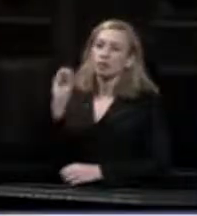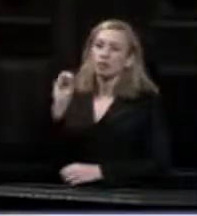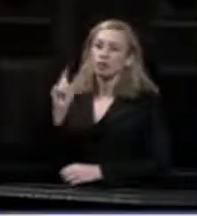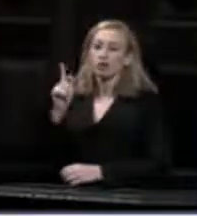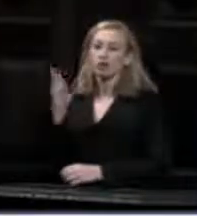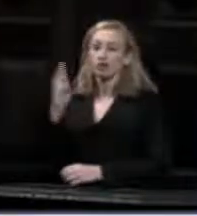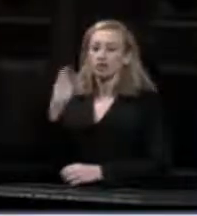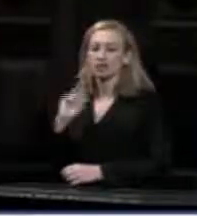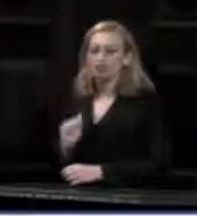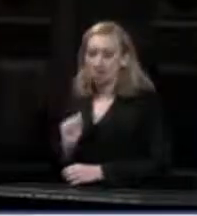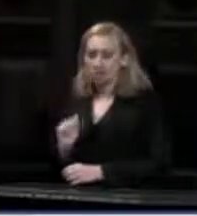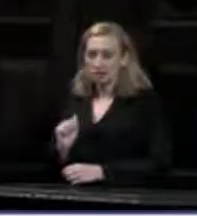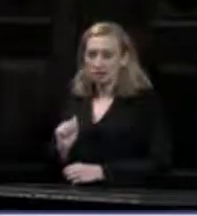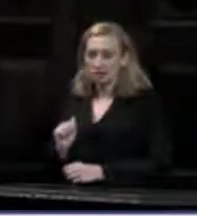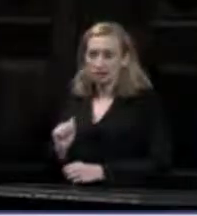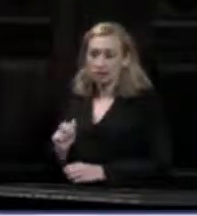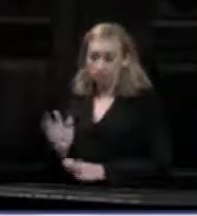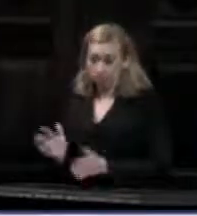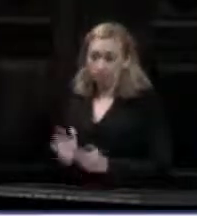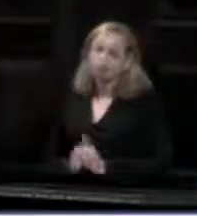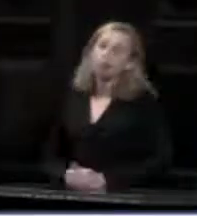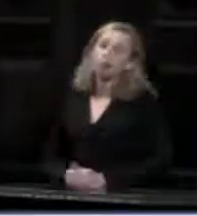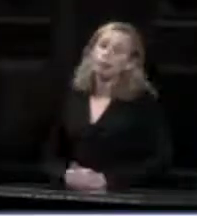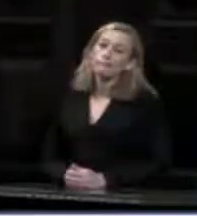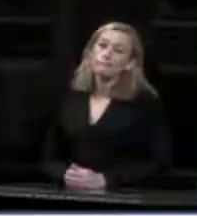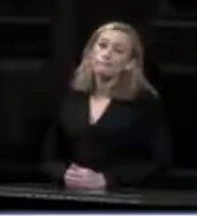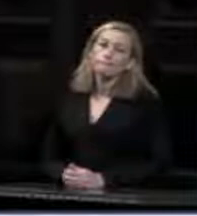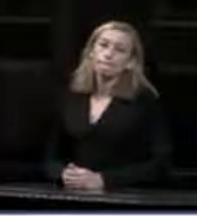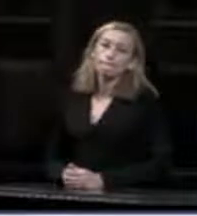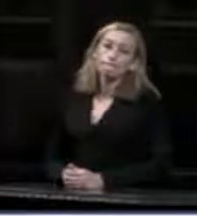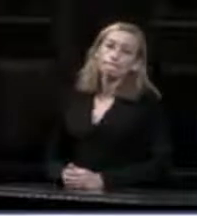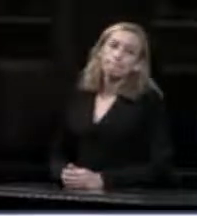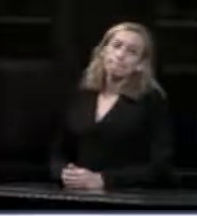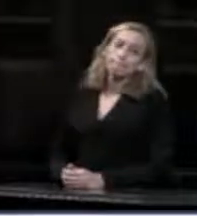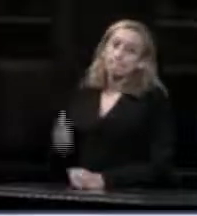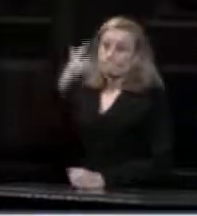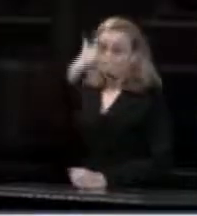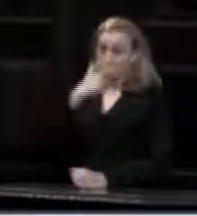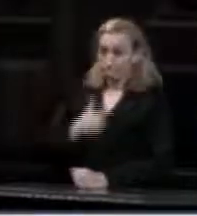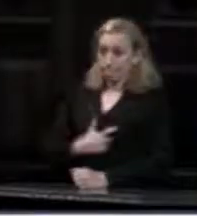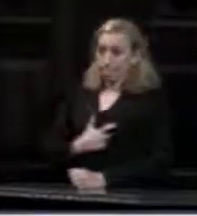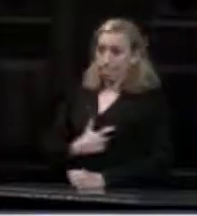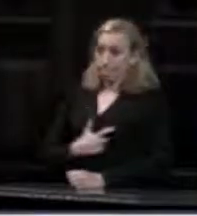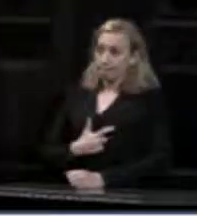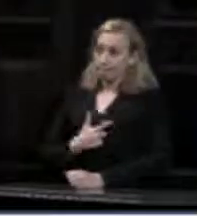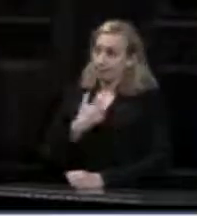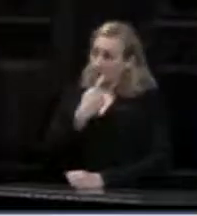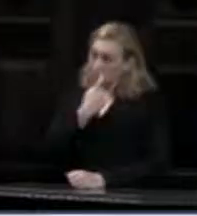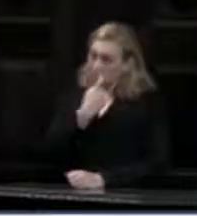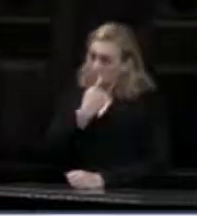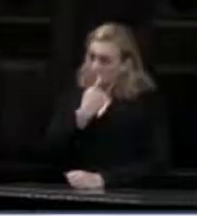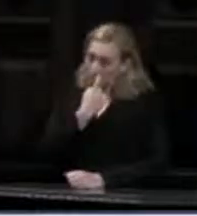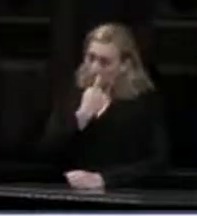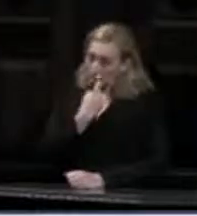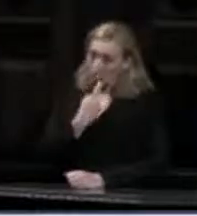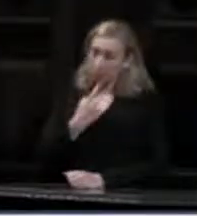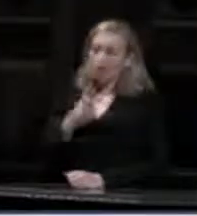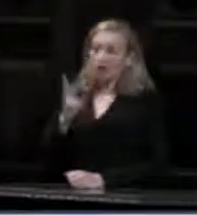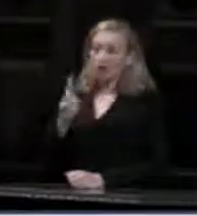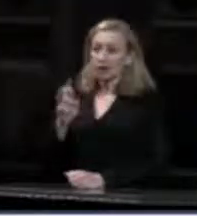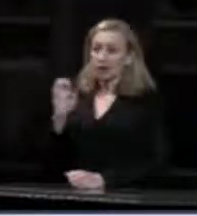participativa com comportamentos mais republicanos